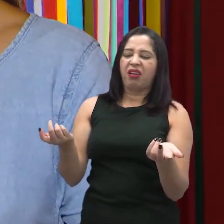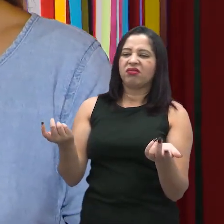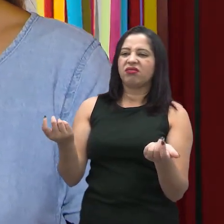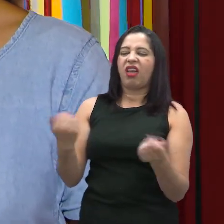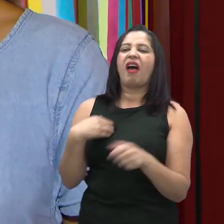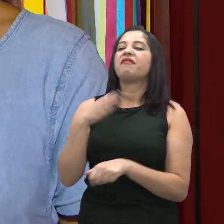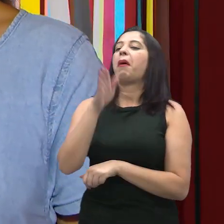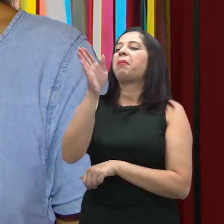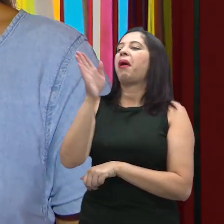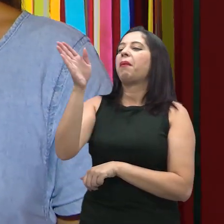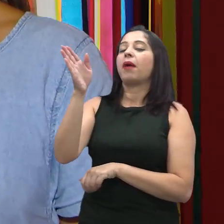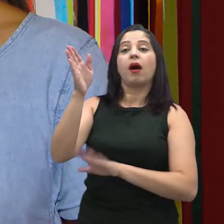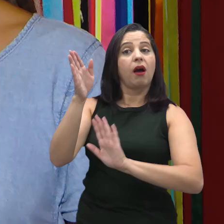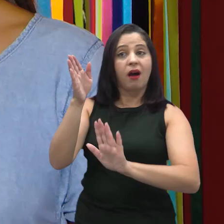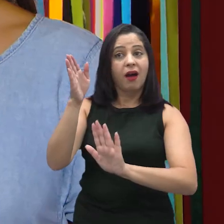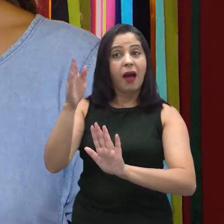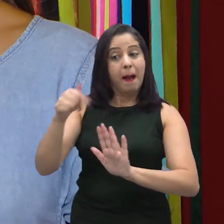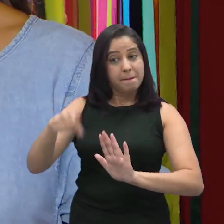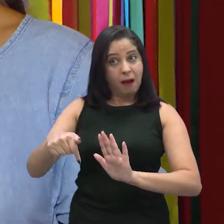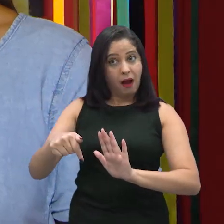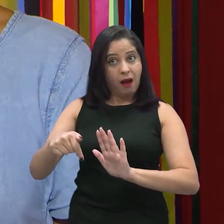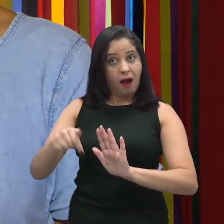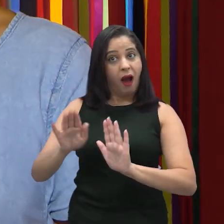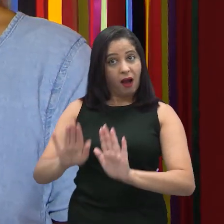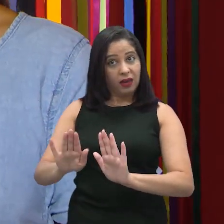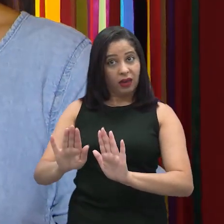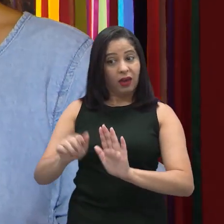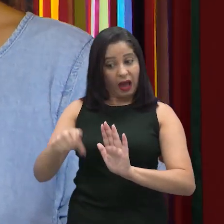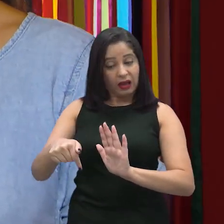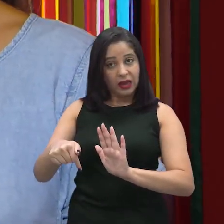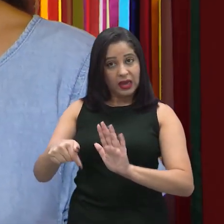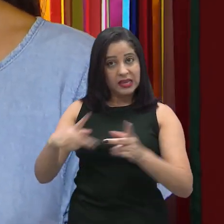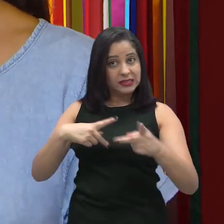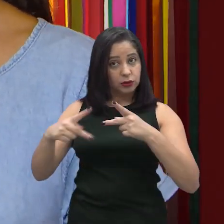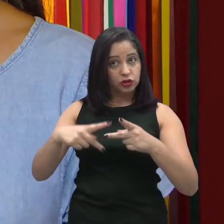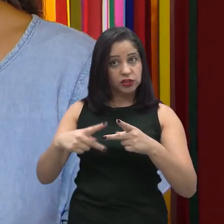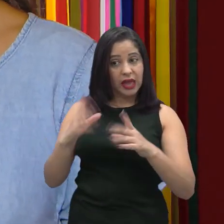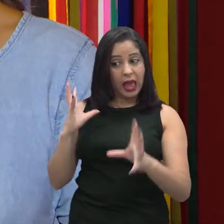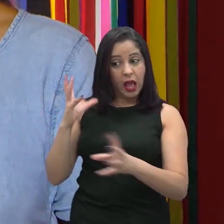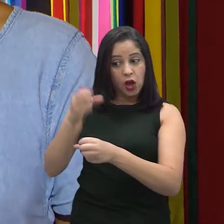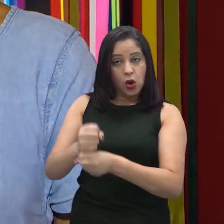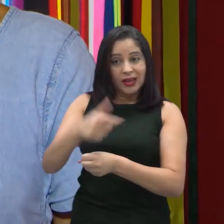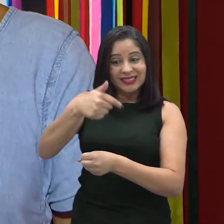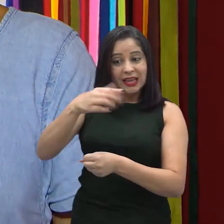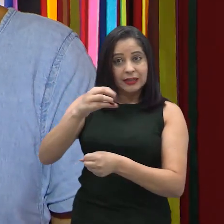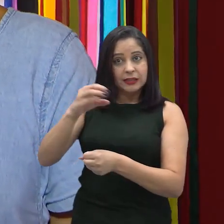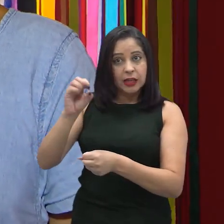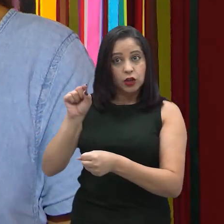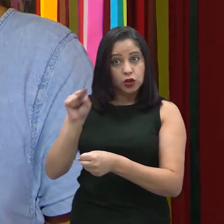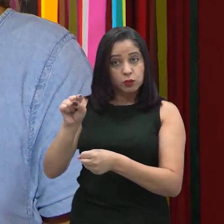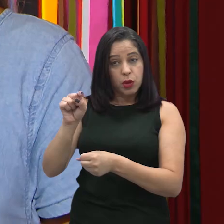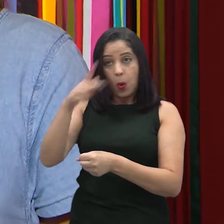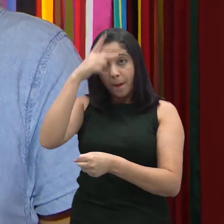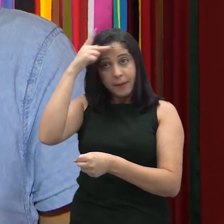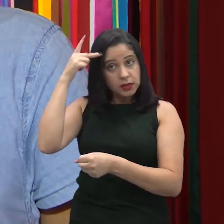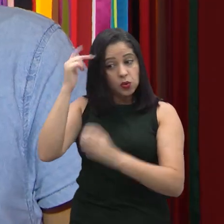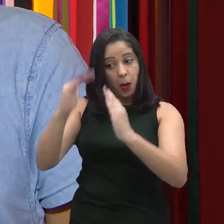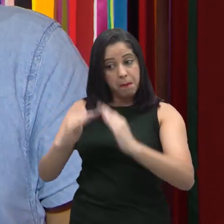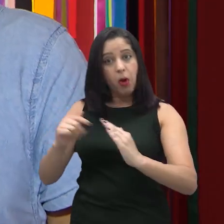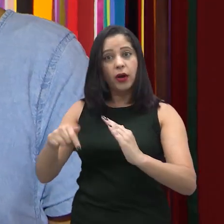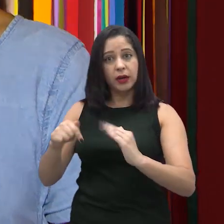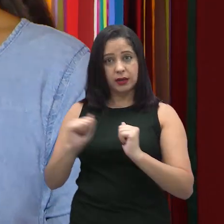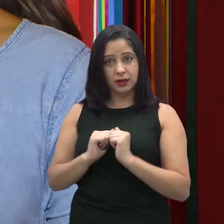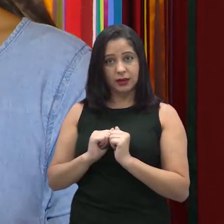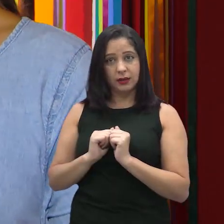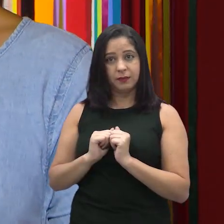semana, enfim. E quando a gente olha para uma cidade de praticamente 700 mil habitantes, né? O território dela é mais